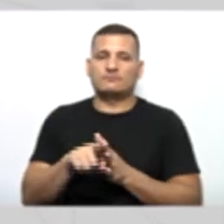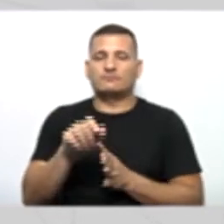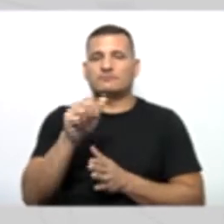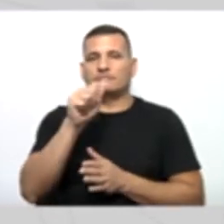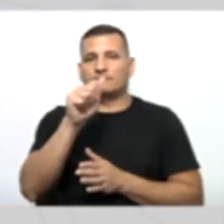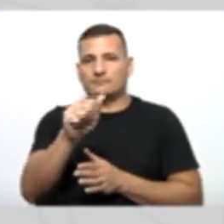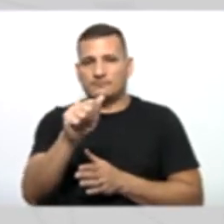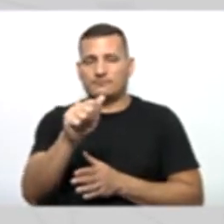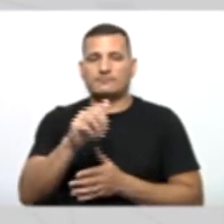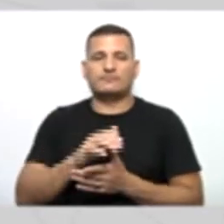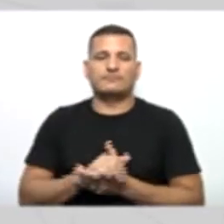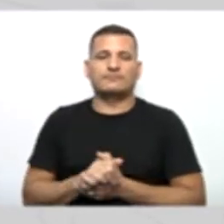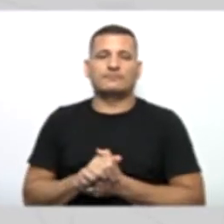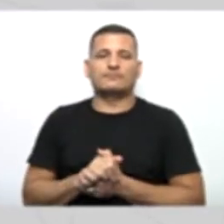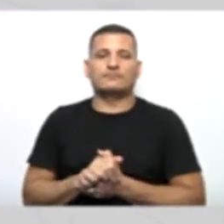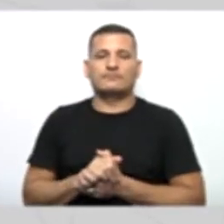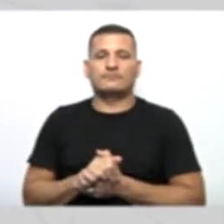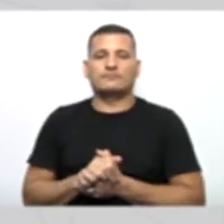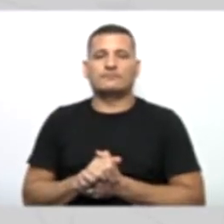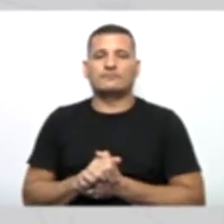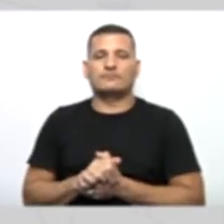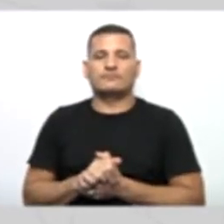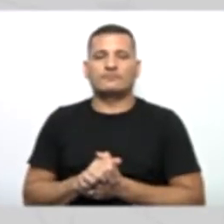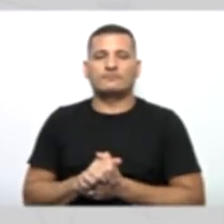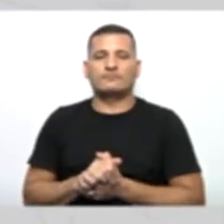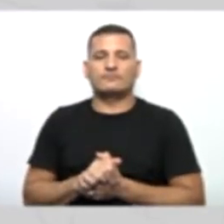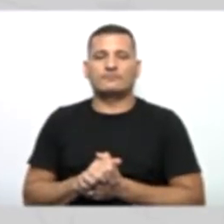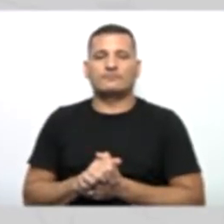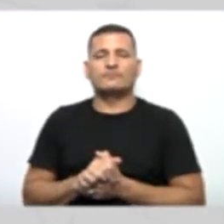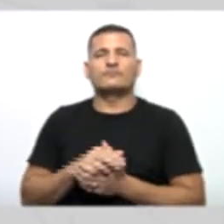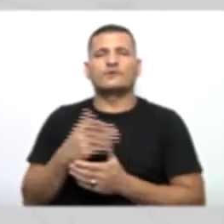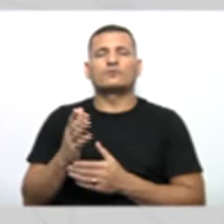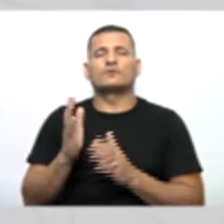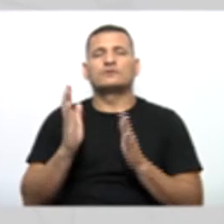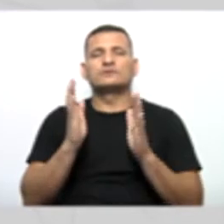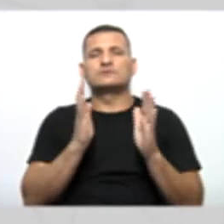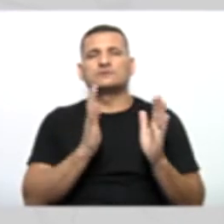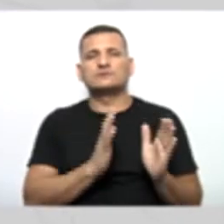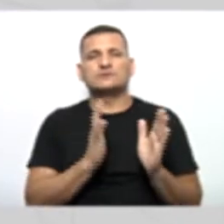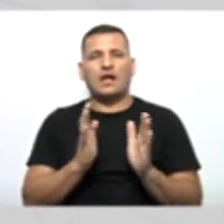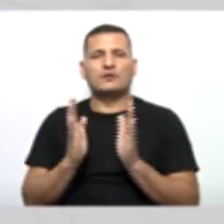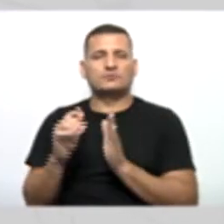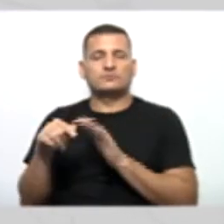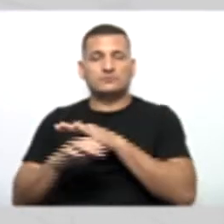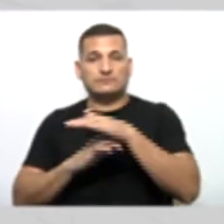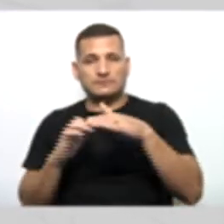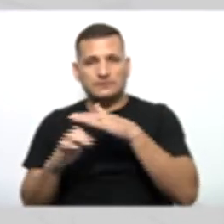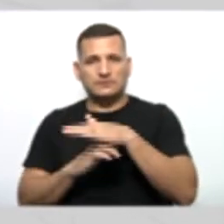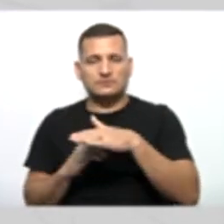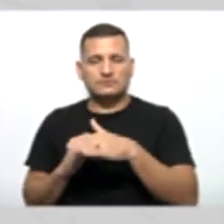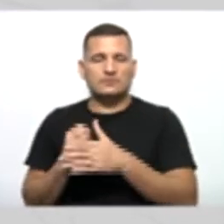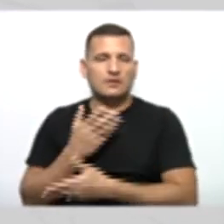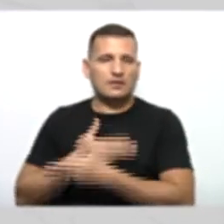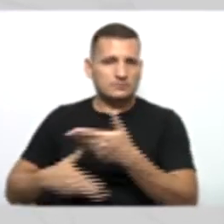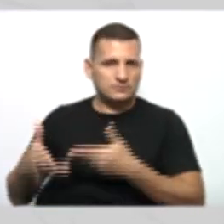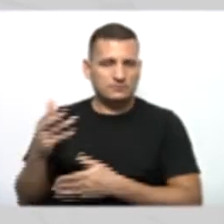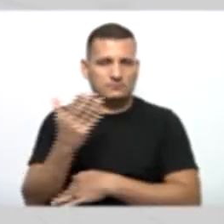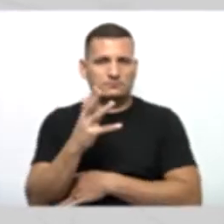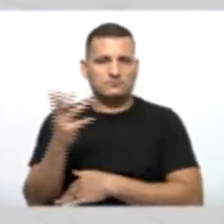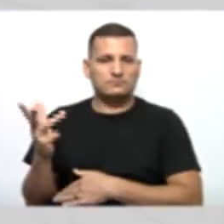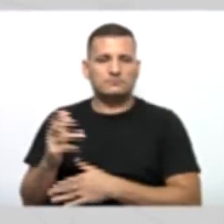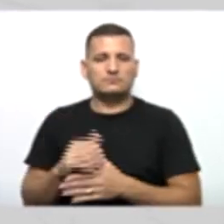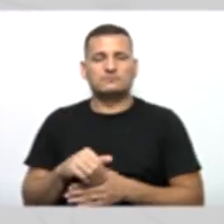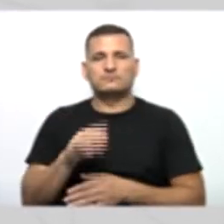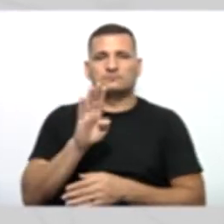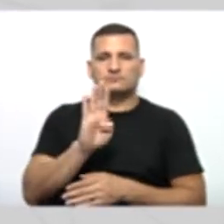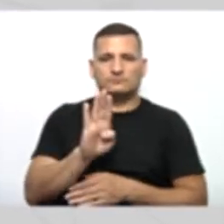A. Em qual estágio de relação com o meio ambiente essa empresa se encontra? Letra B.